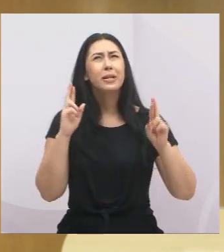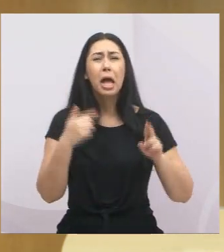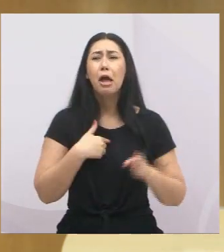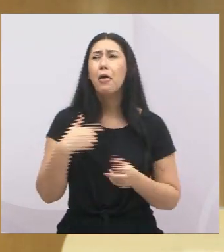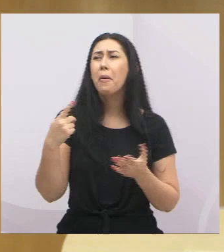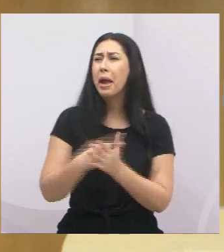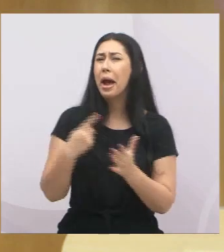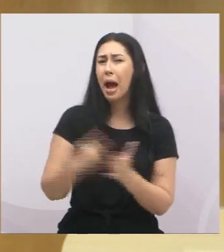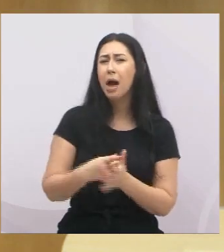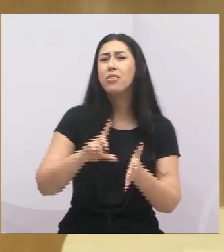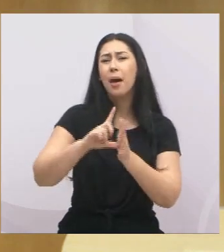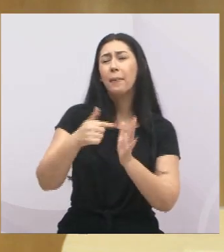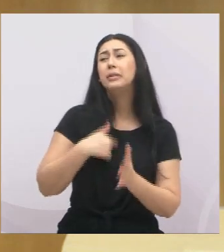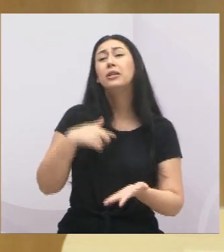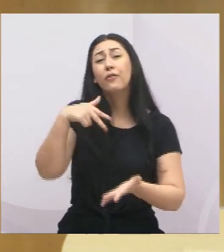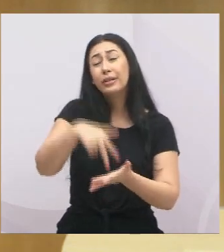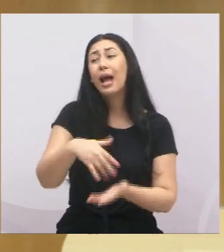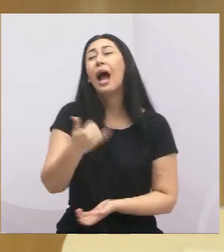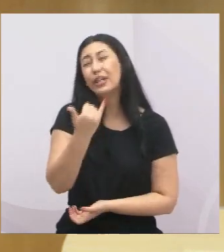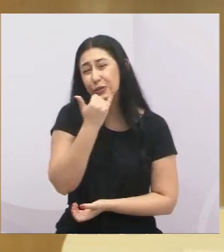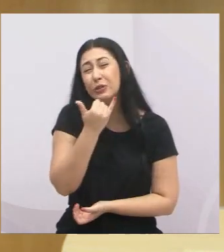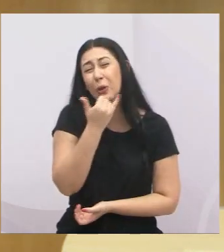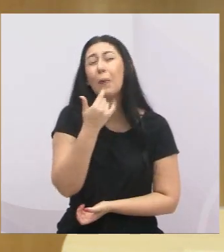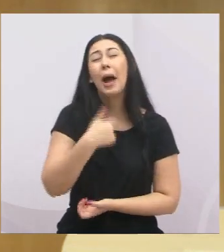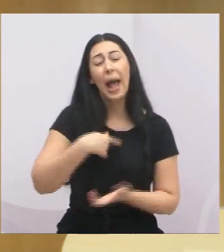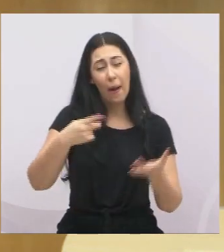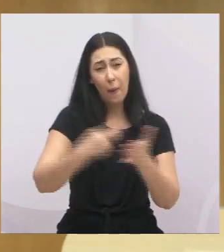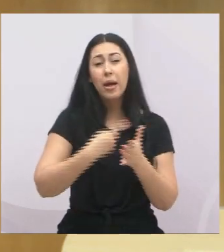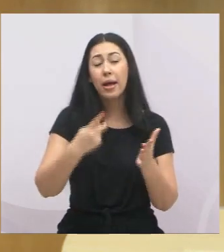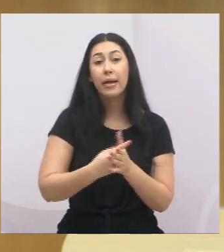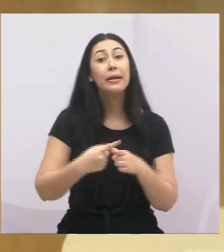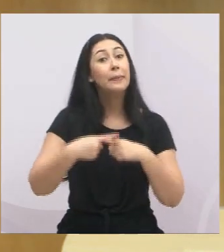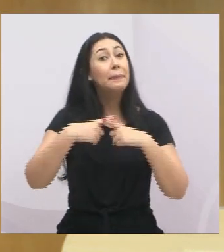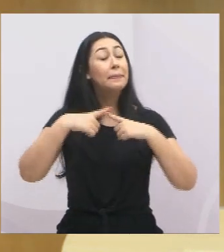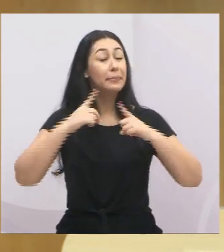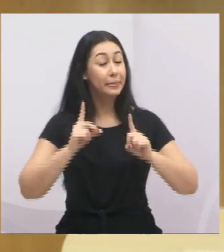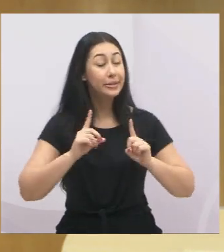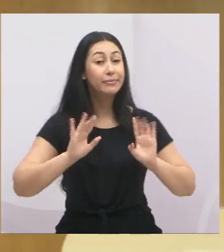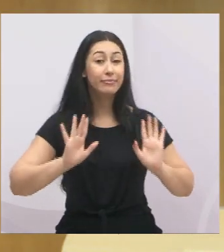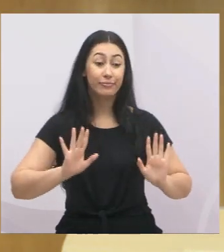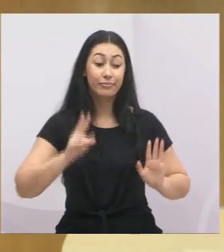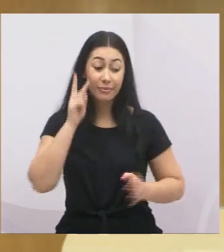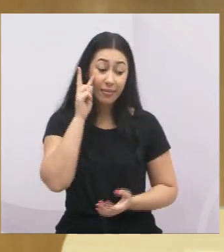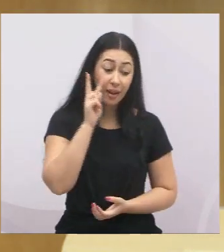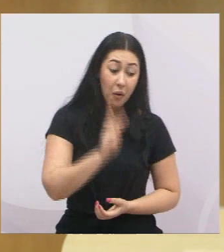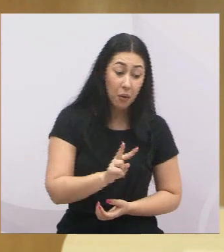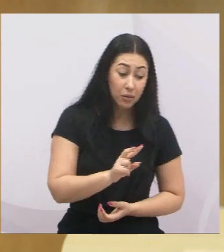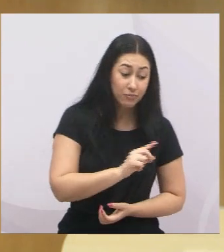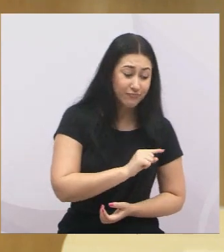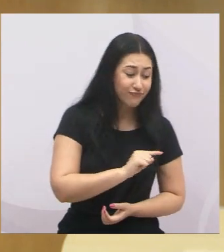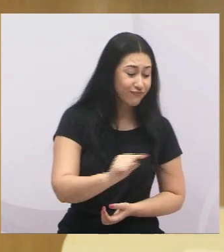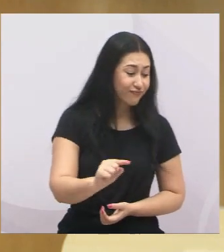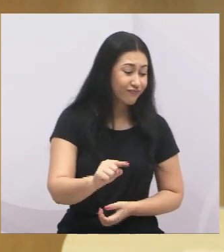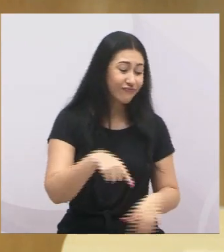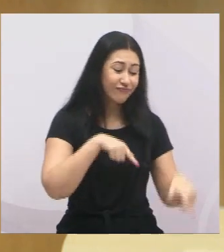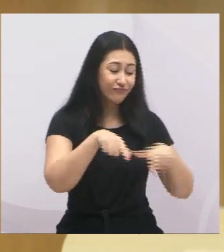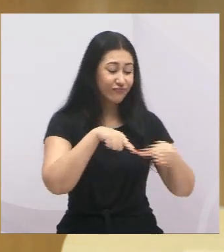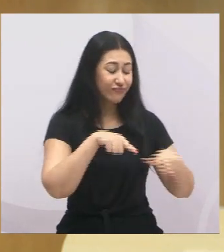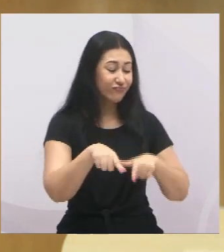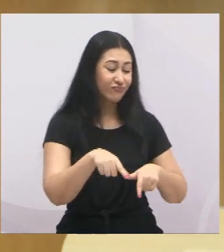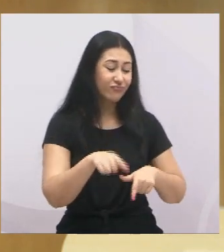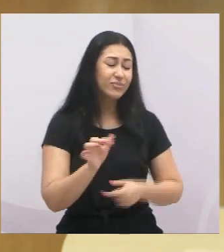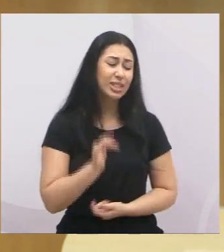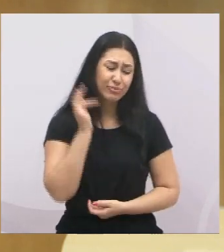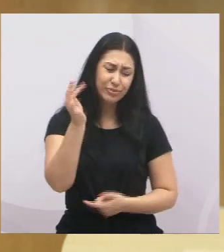suba aqui e falo, olha, eu estava equivocado, mas confesso para vocês, que ali tem tudo para dar errado em